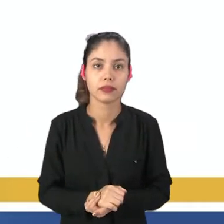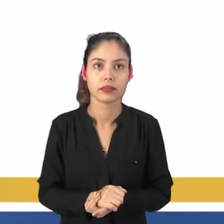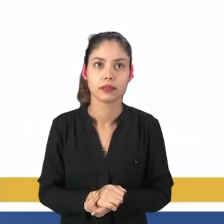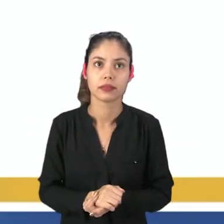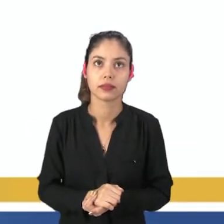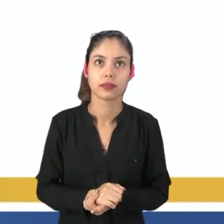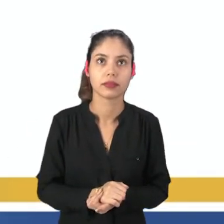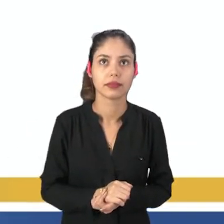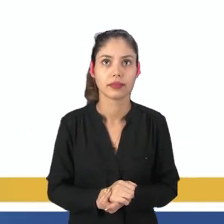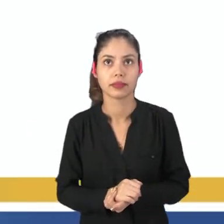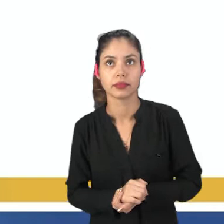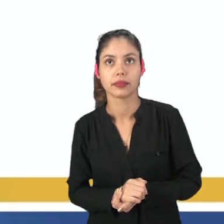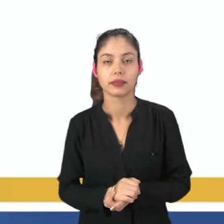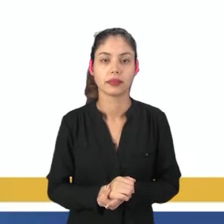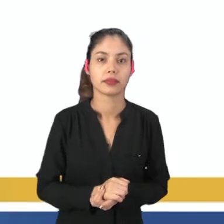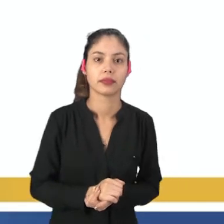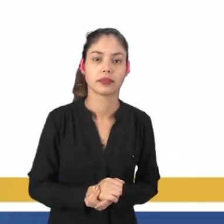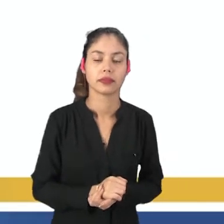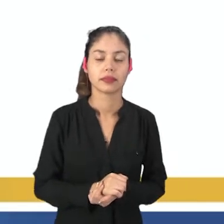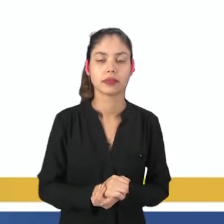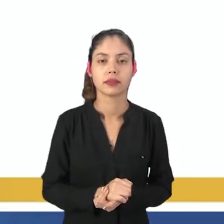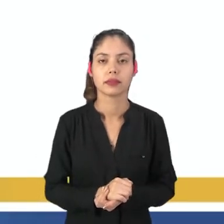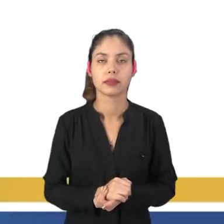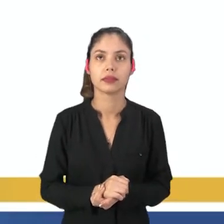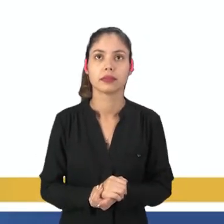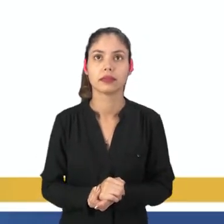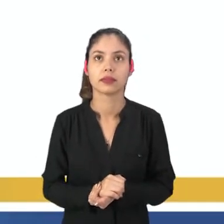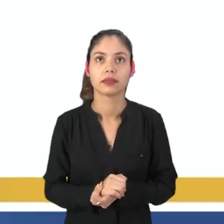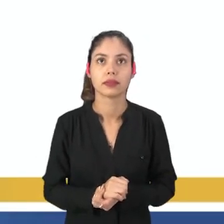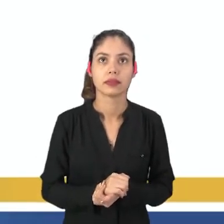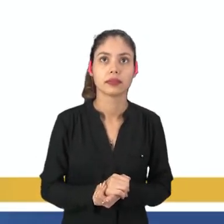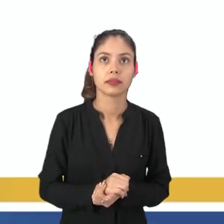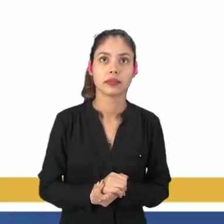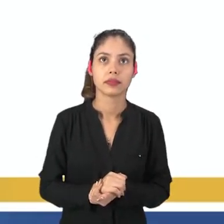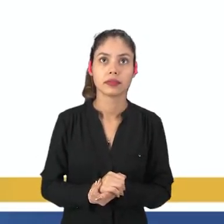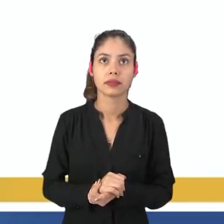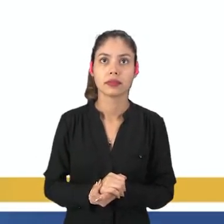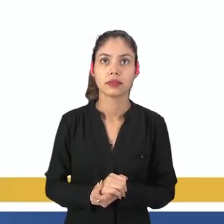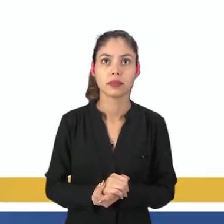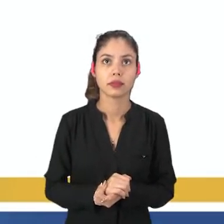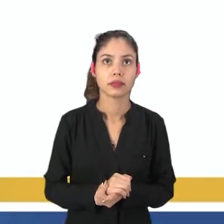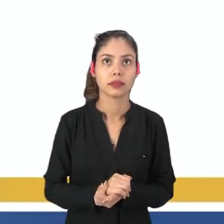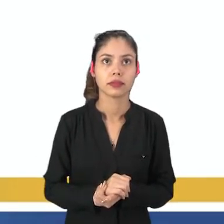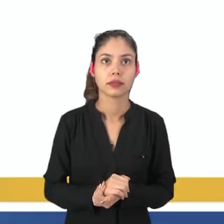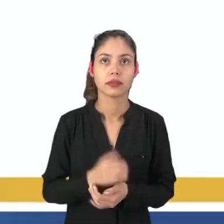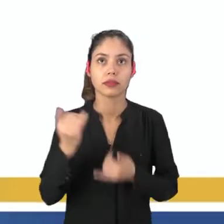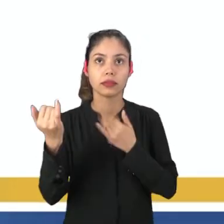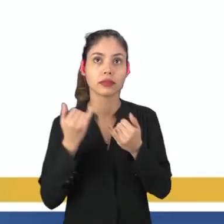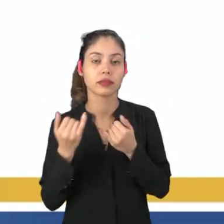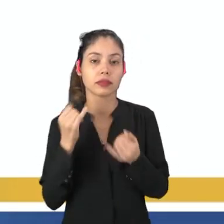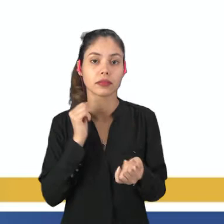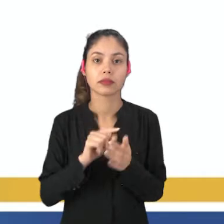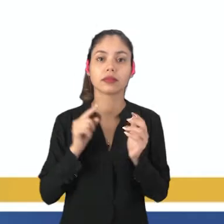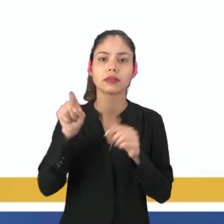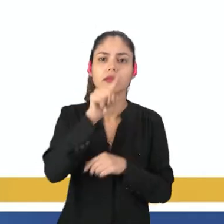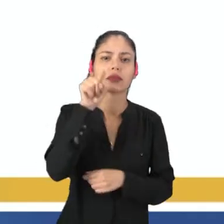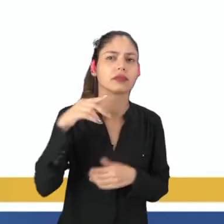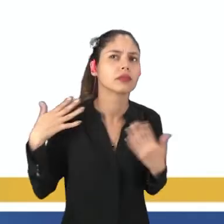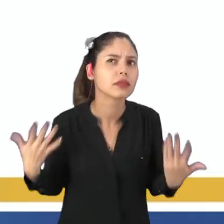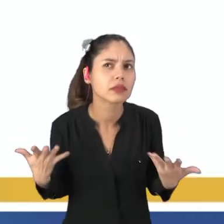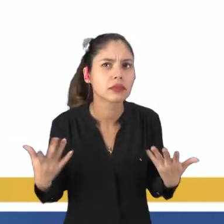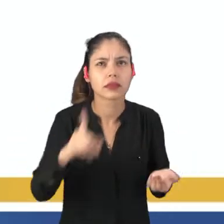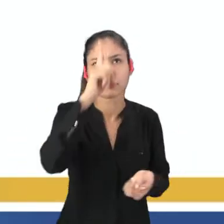Essa aqui é fácil. O público, essa propaganda se dirige.